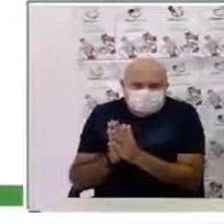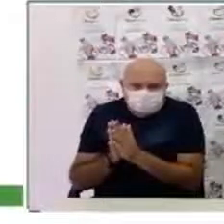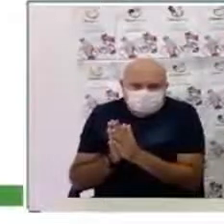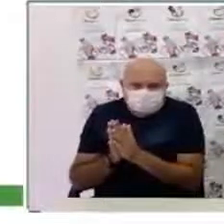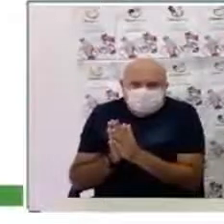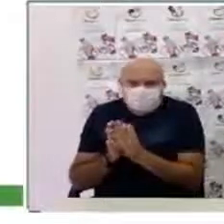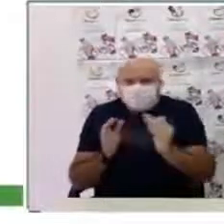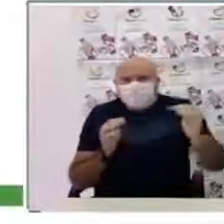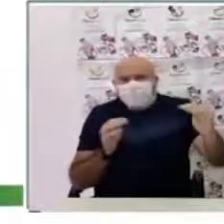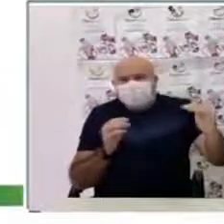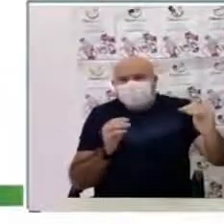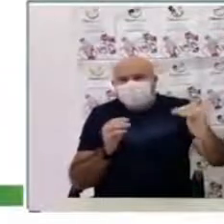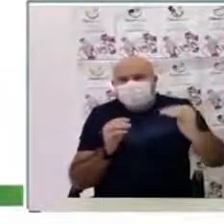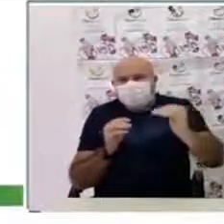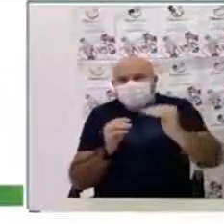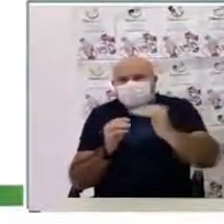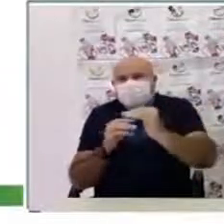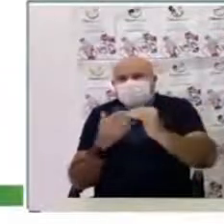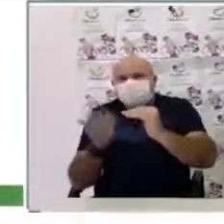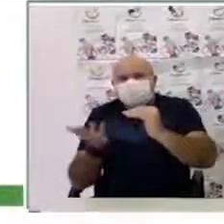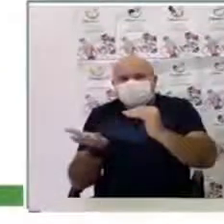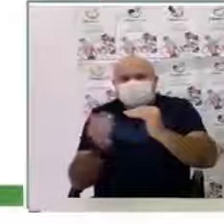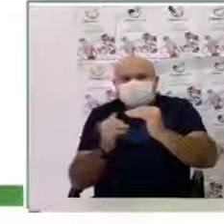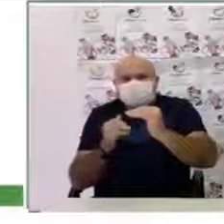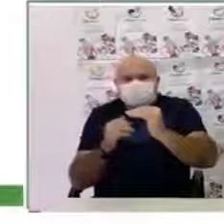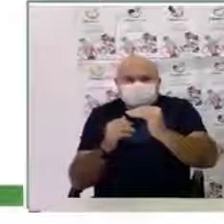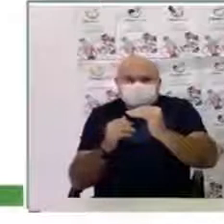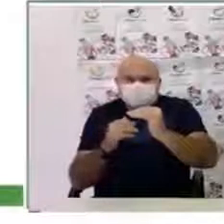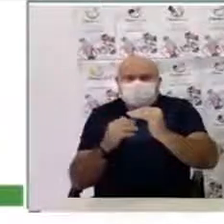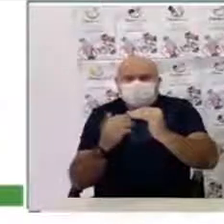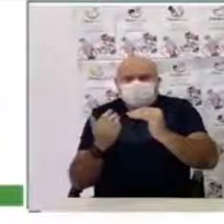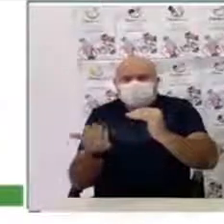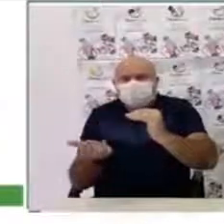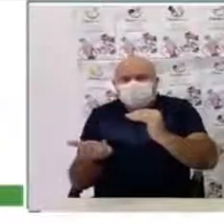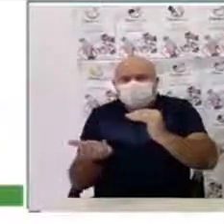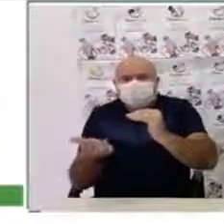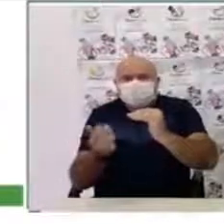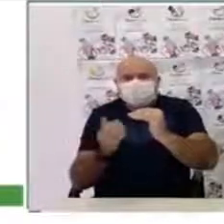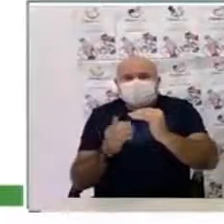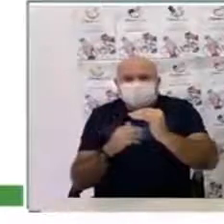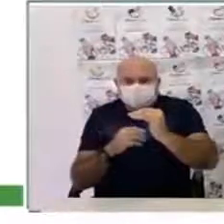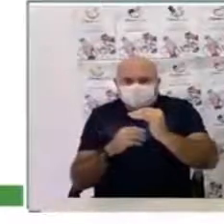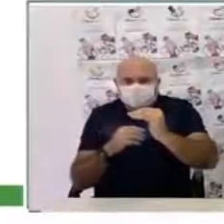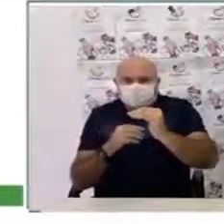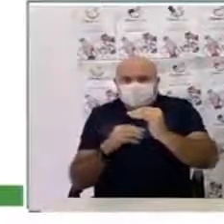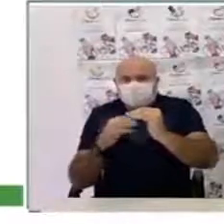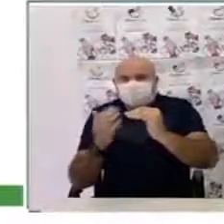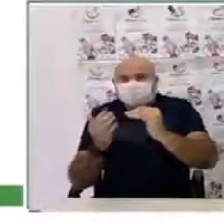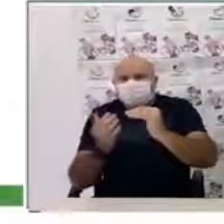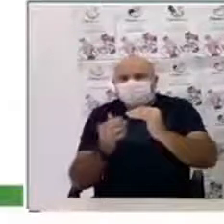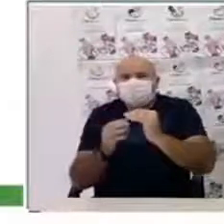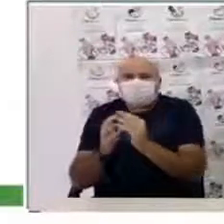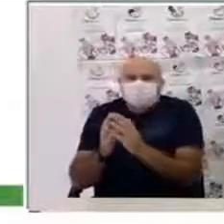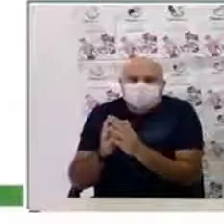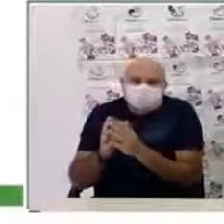negativa, tá? A que passou perpendicular não deve ter carga nenhuma. Na verdade, não tem. A radiação gama é apenas uma